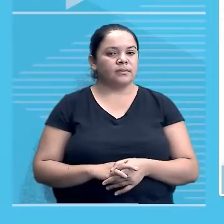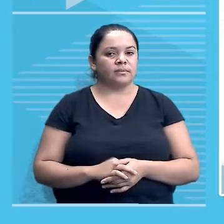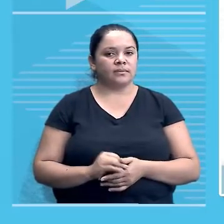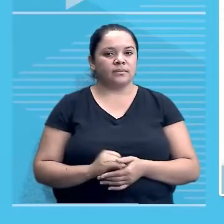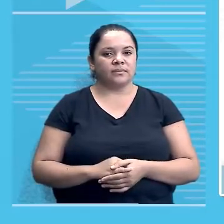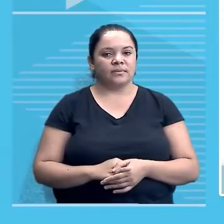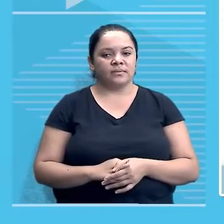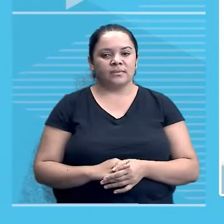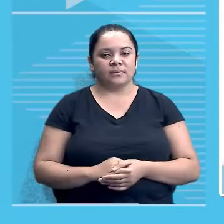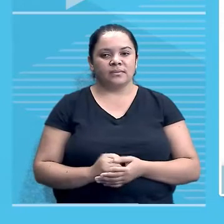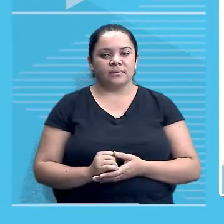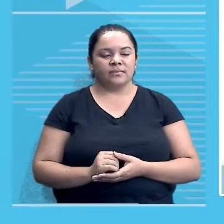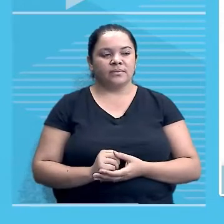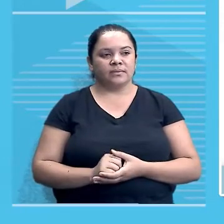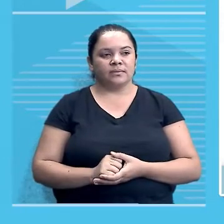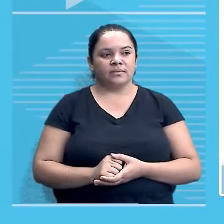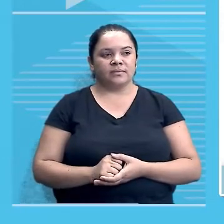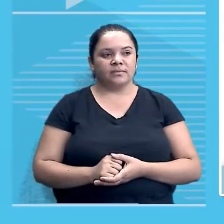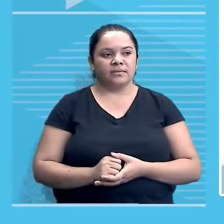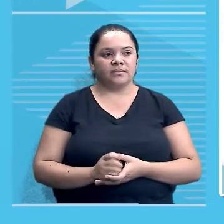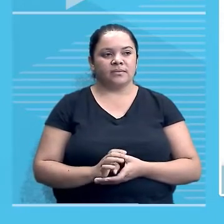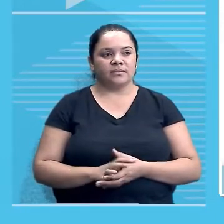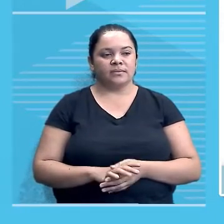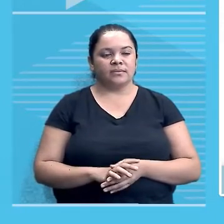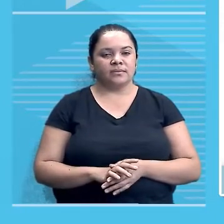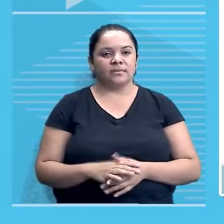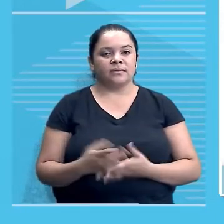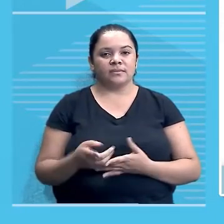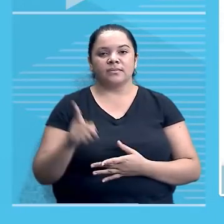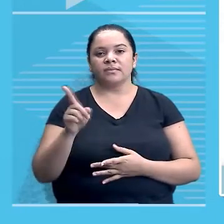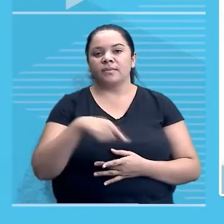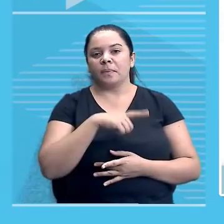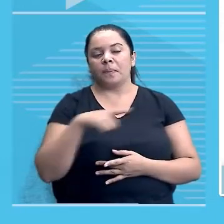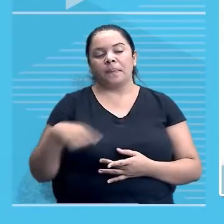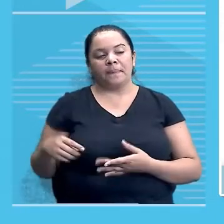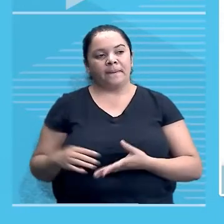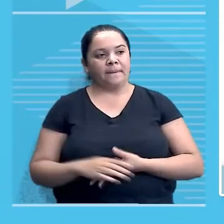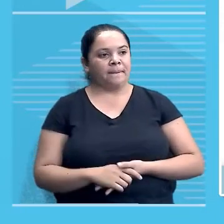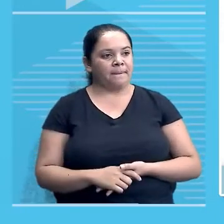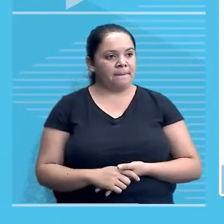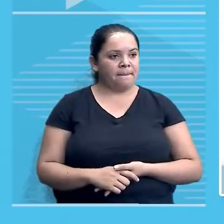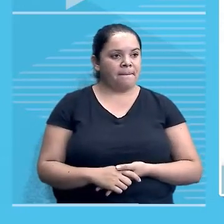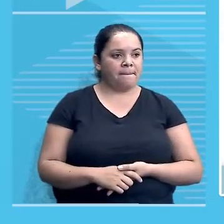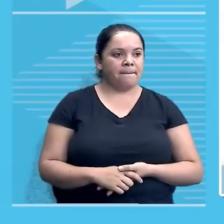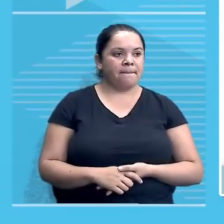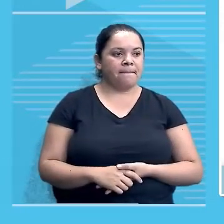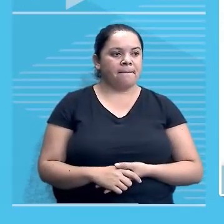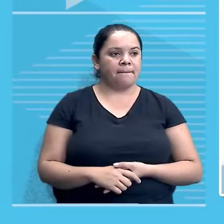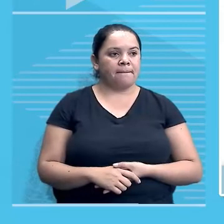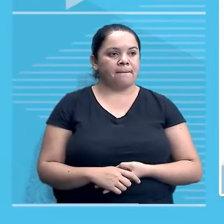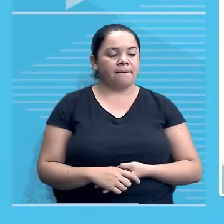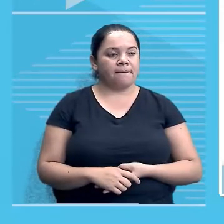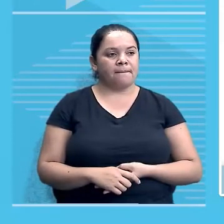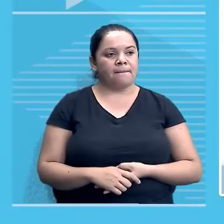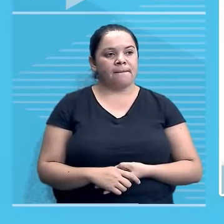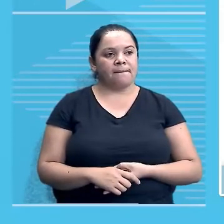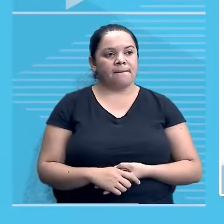50 multiplica 20. Então, fica assim, ó.